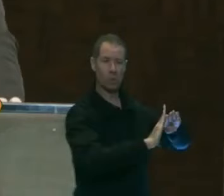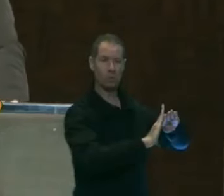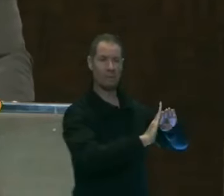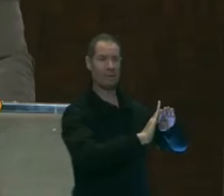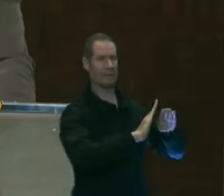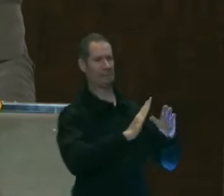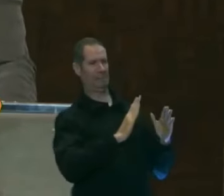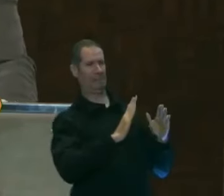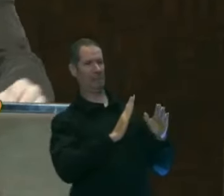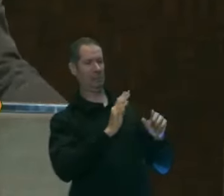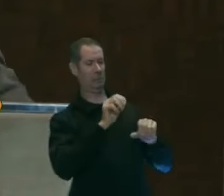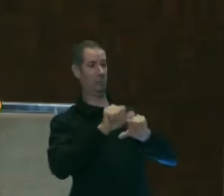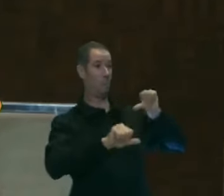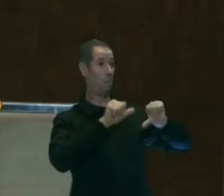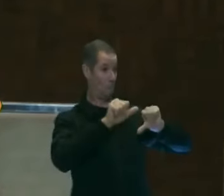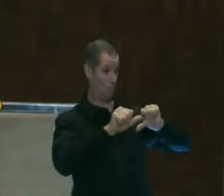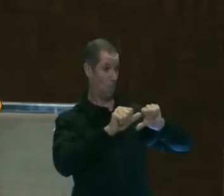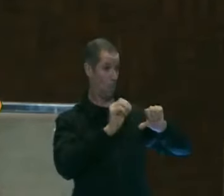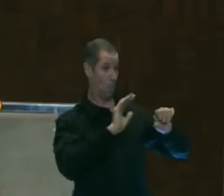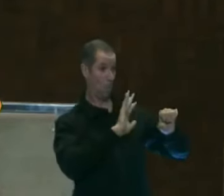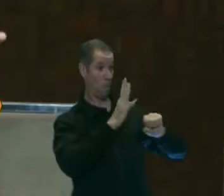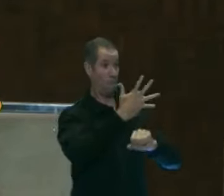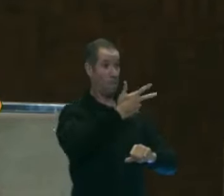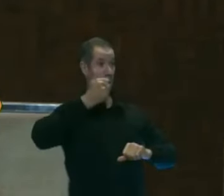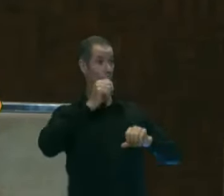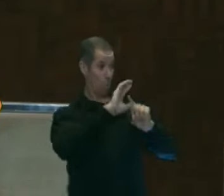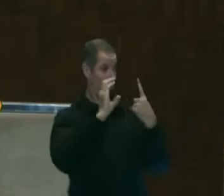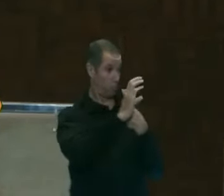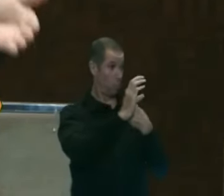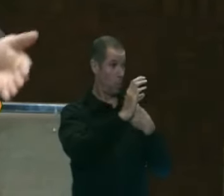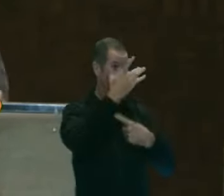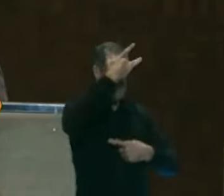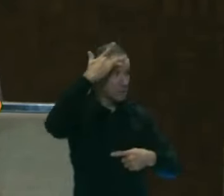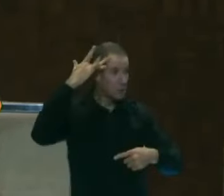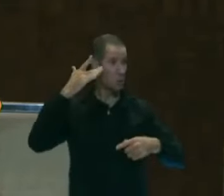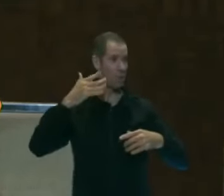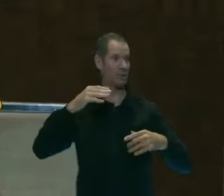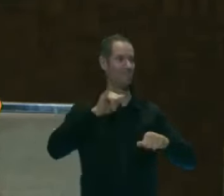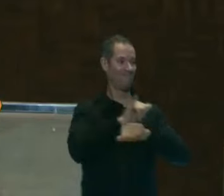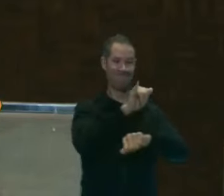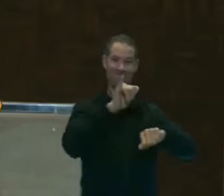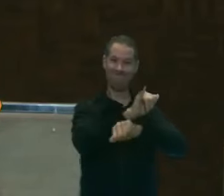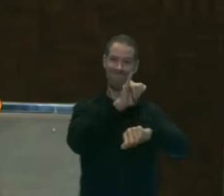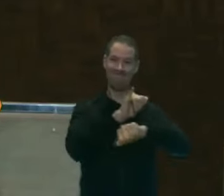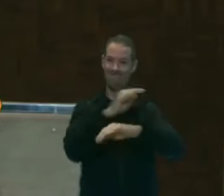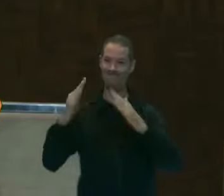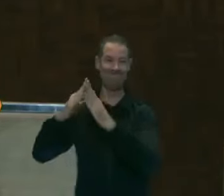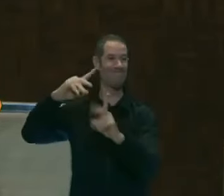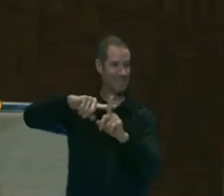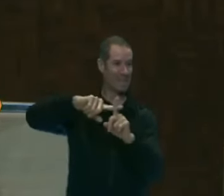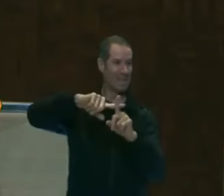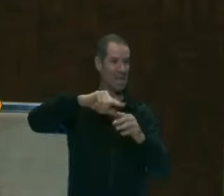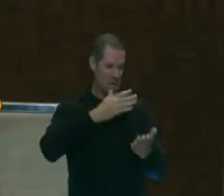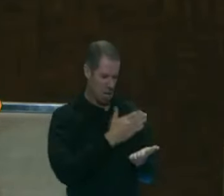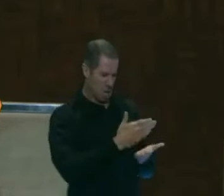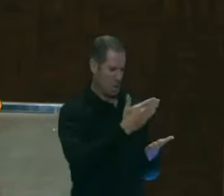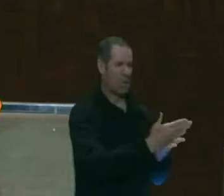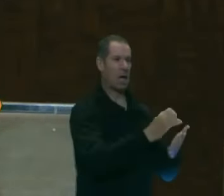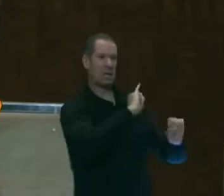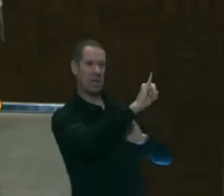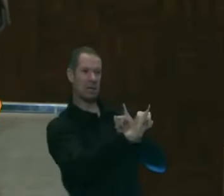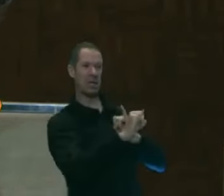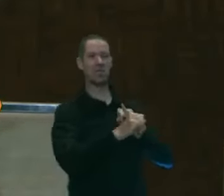culto. Muitos nesse período pararam de ir à igreja, começaram no online, depois